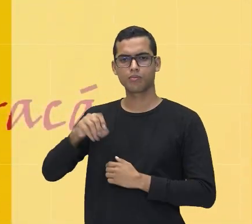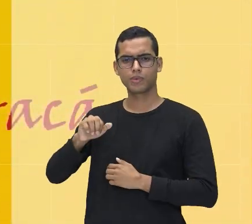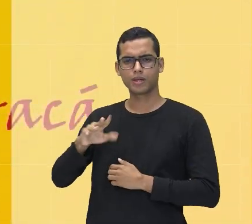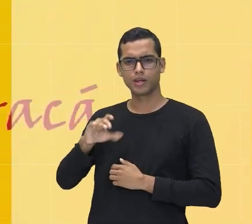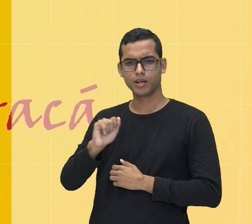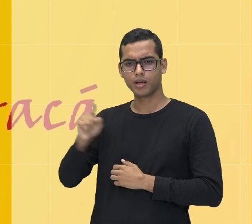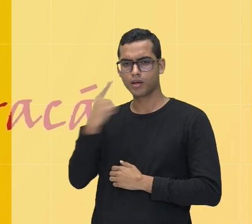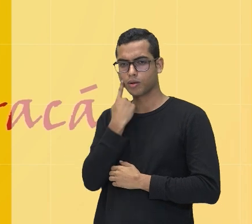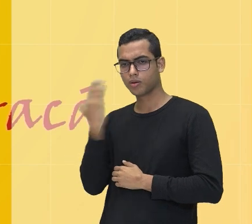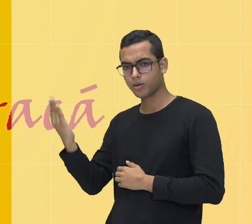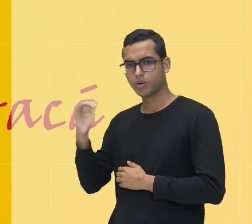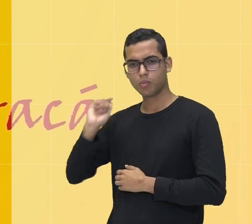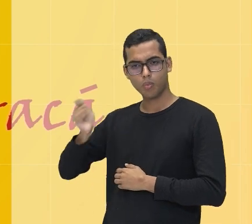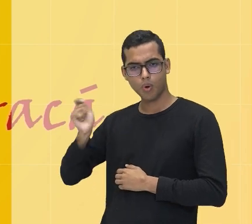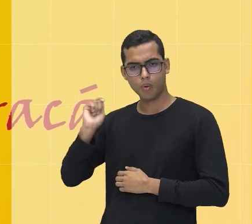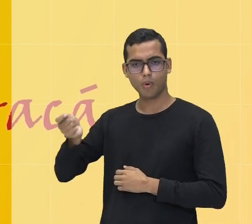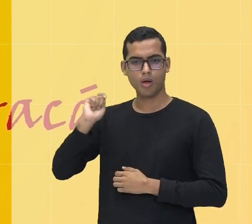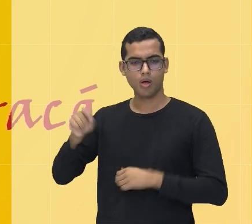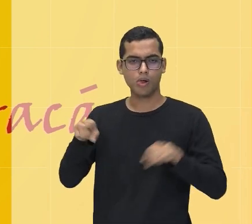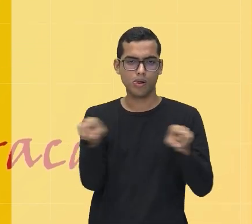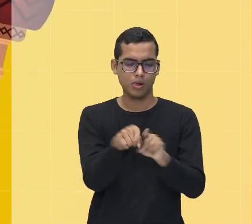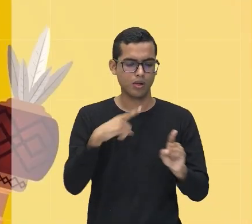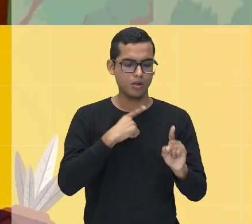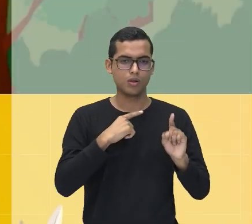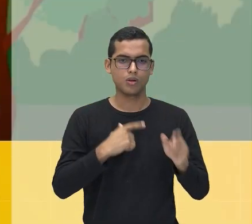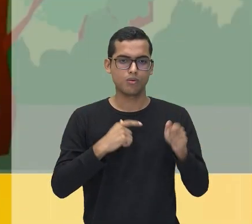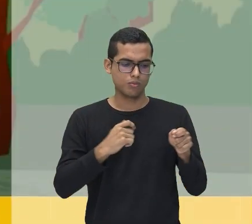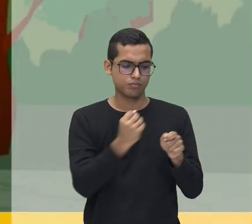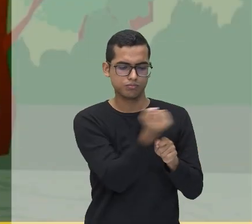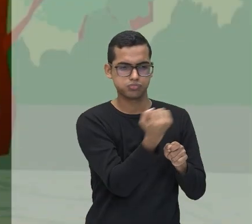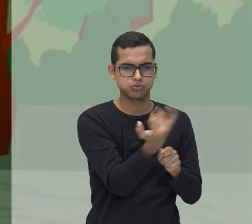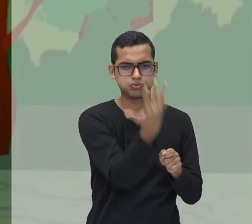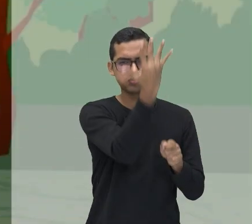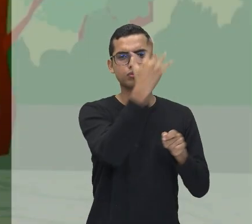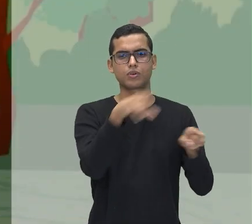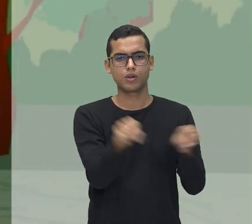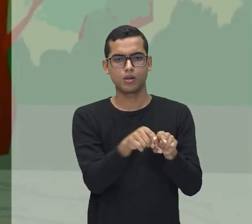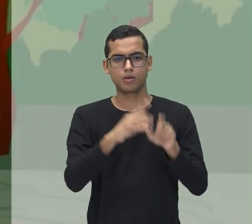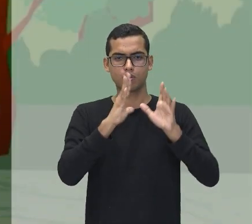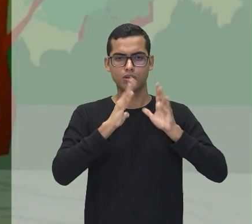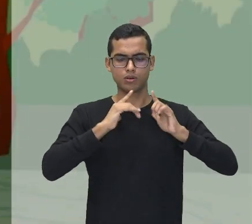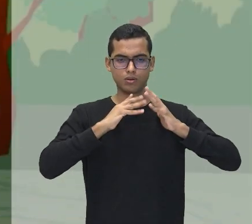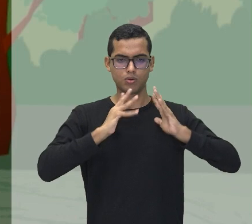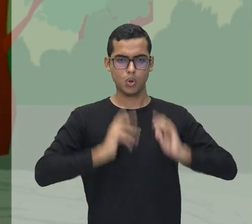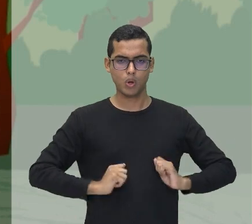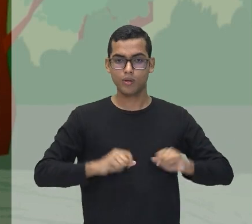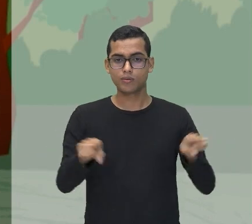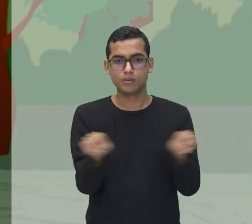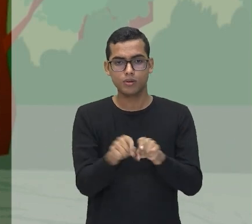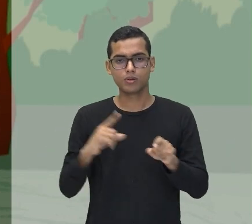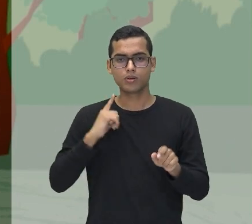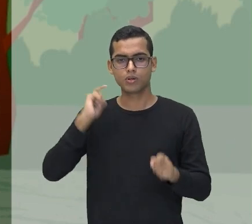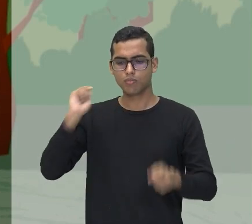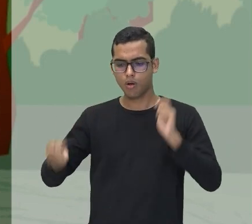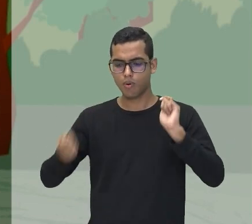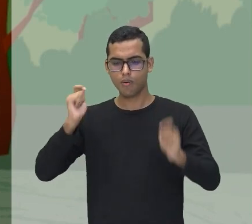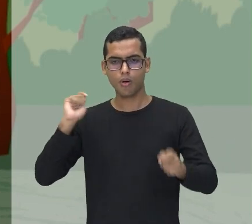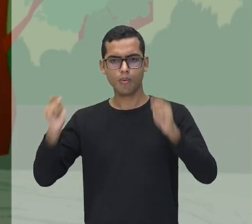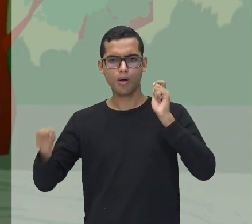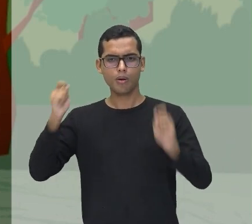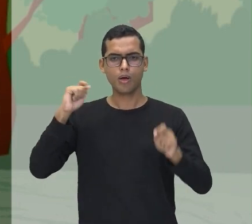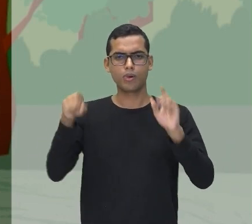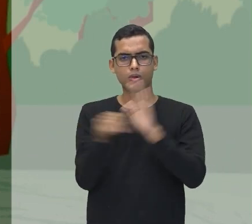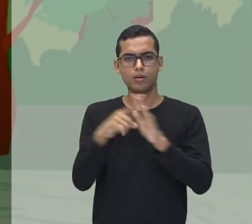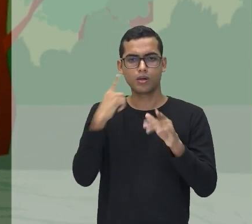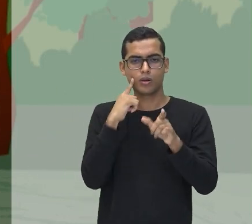tauari, a fumaça purificadora, são essenciais para as cerimônias. Junto com as plantas sagradas, eles